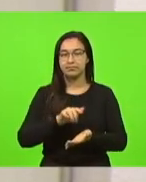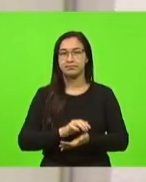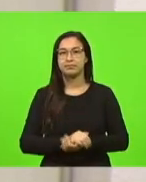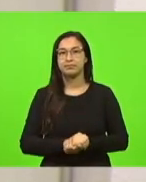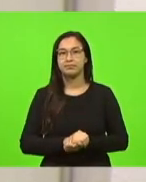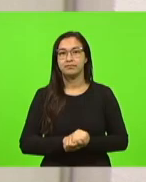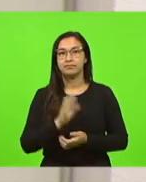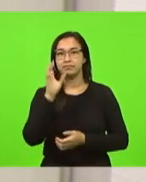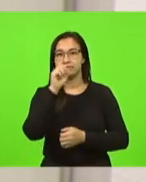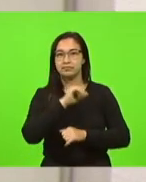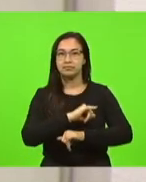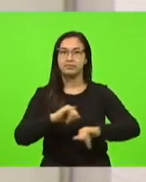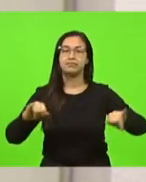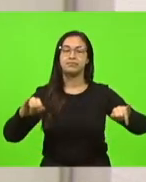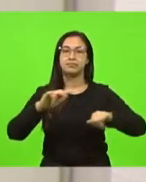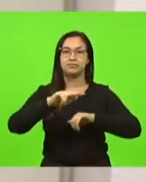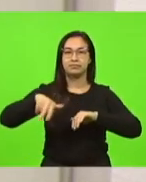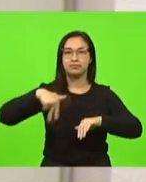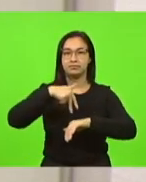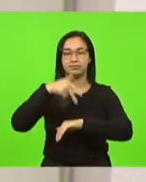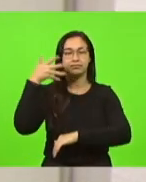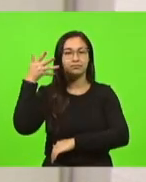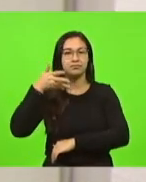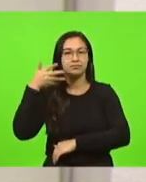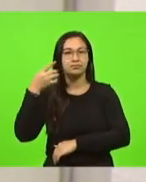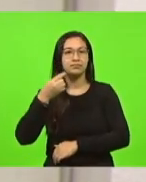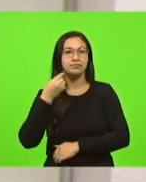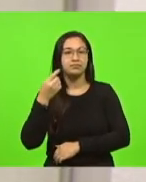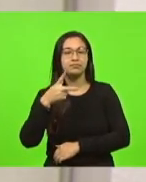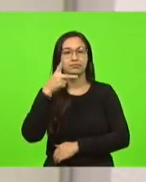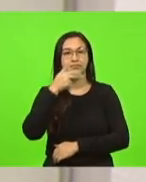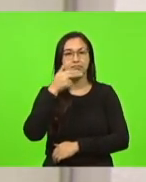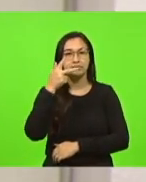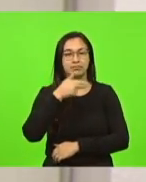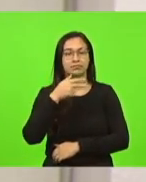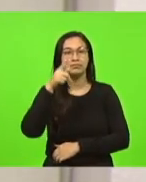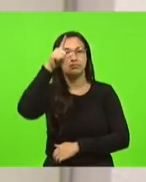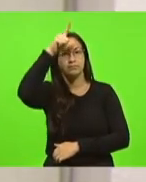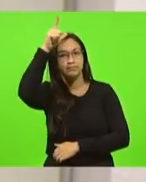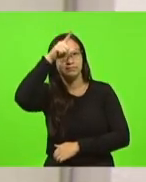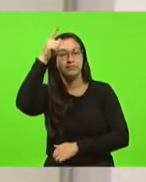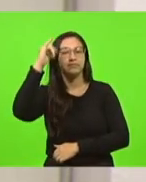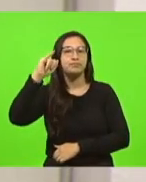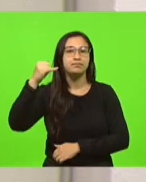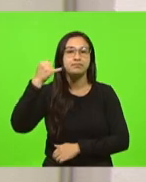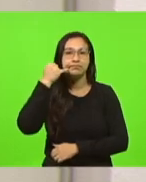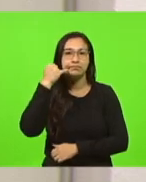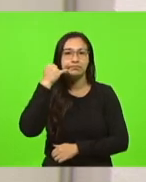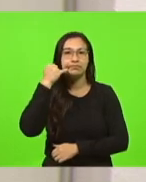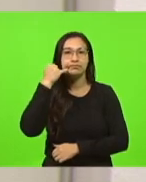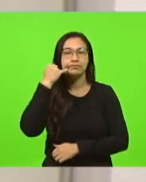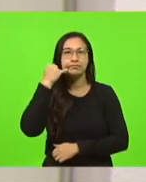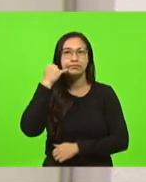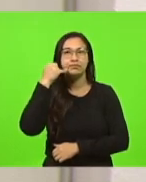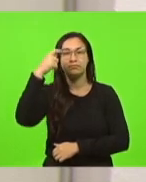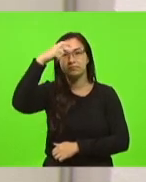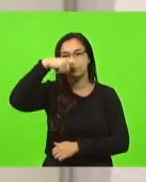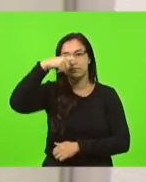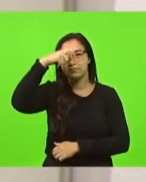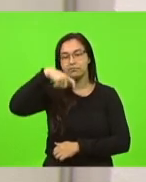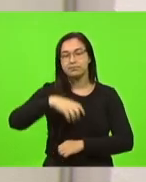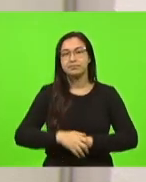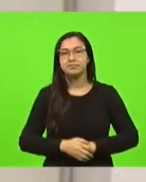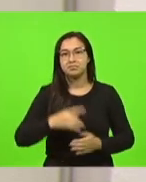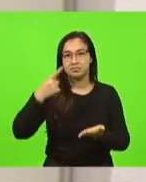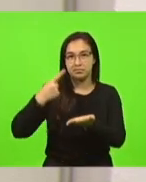Breves comunicações, fizeram uso da palavra os senhores deputados Kennedy Nunes, Sargento Lima, Gessé Lopes e Maurício Skudlark. Por acordo